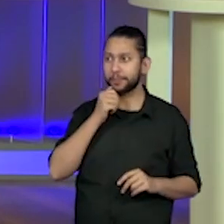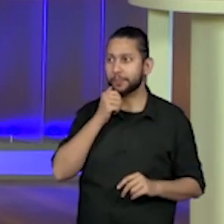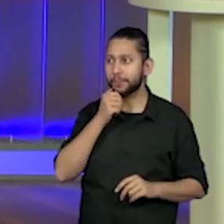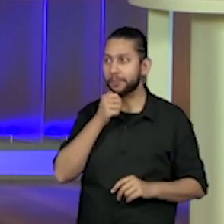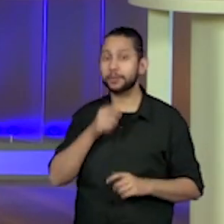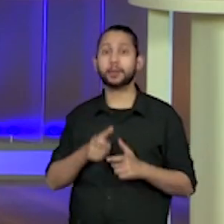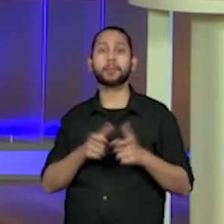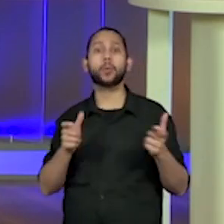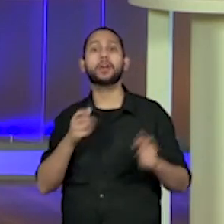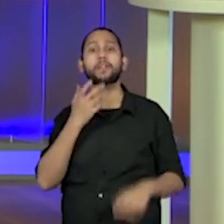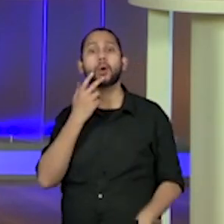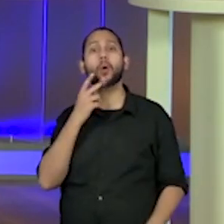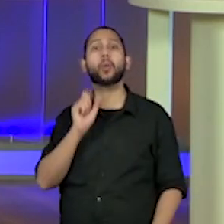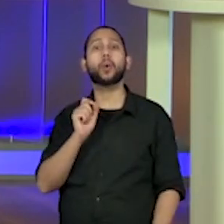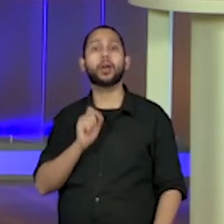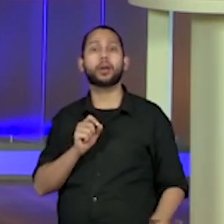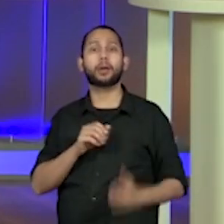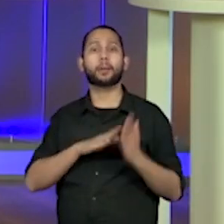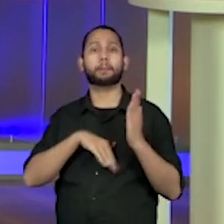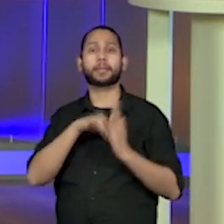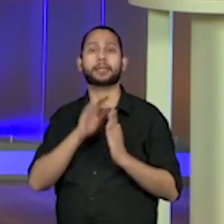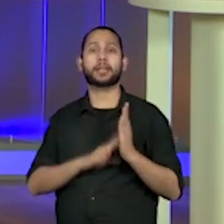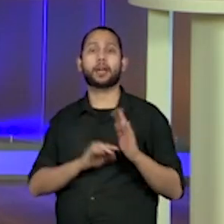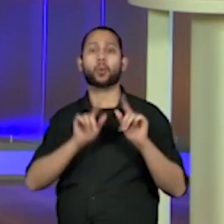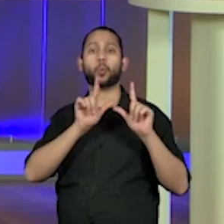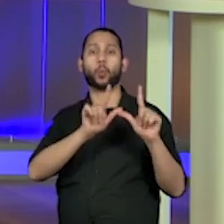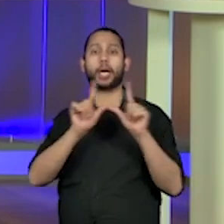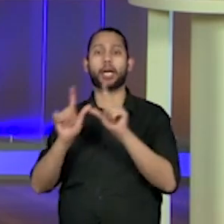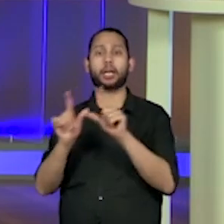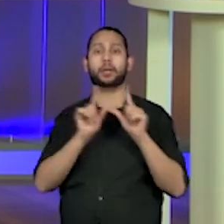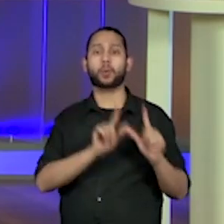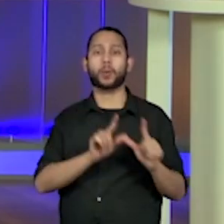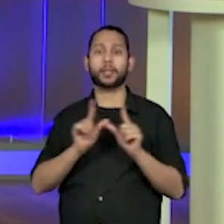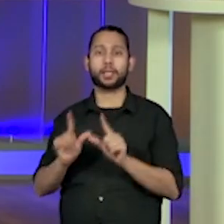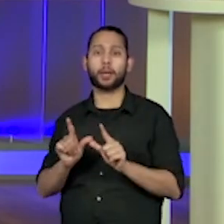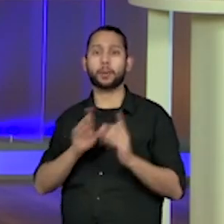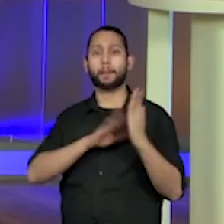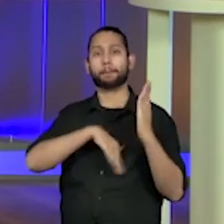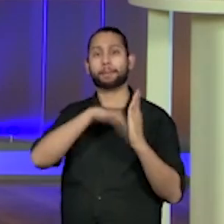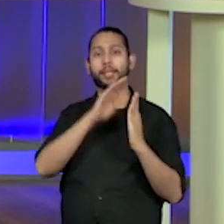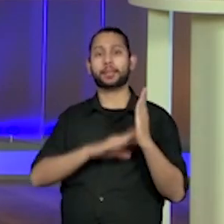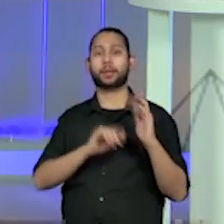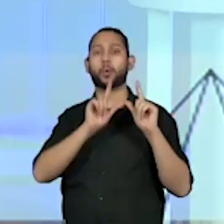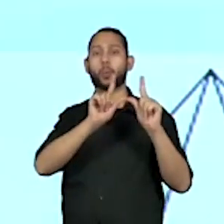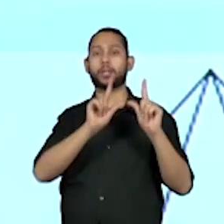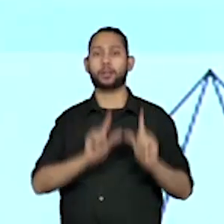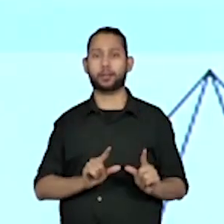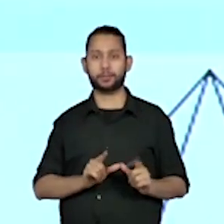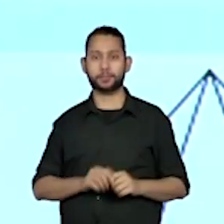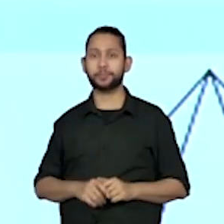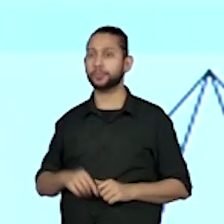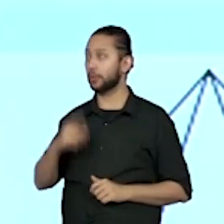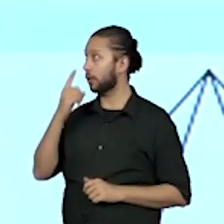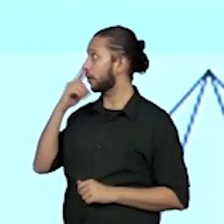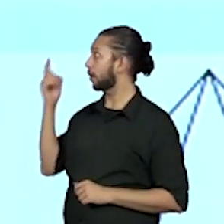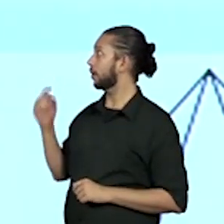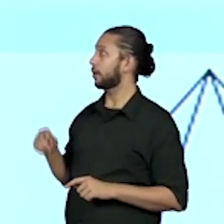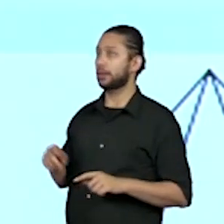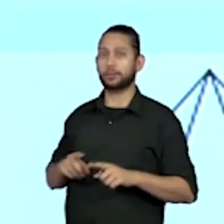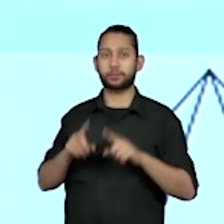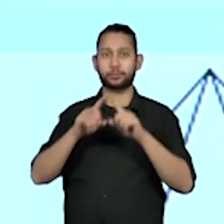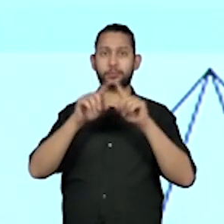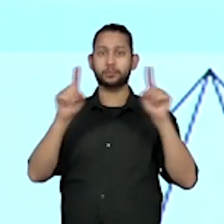grande maioria está dizendo que eu tenho que pintar 2 partes. Vamos entender um pouquinho mais isso? Então, vamos lá. Aqui nessa